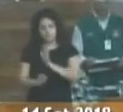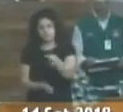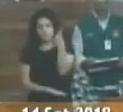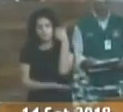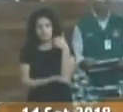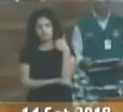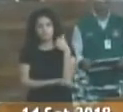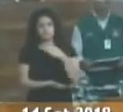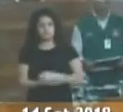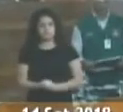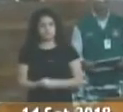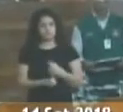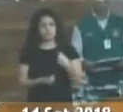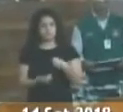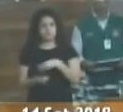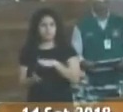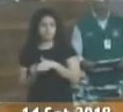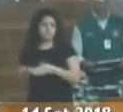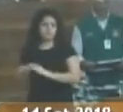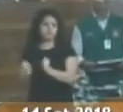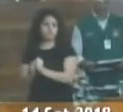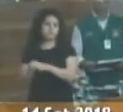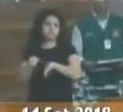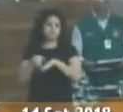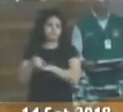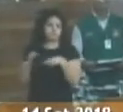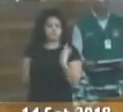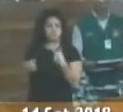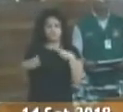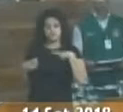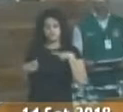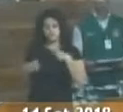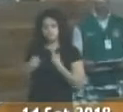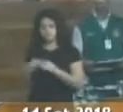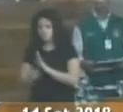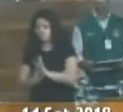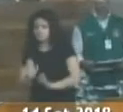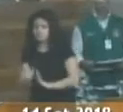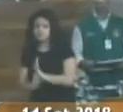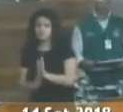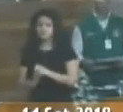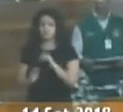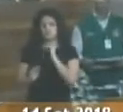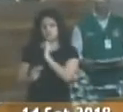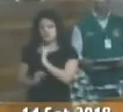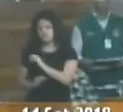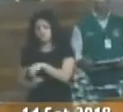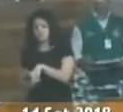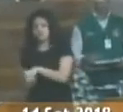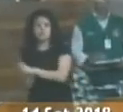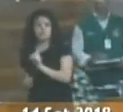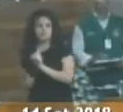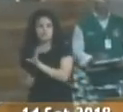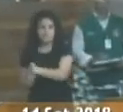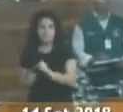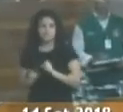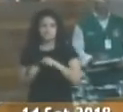barco, com os nossos turistas, a gente tem o maior cuidado de informar, por favor, não tire a estrela do